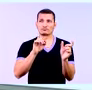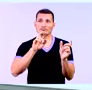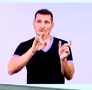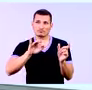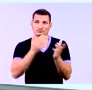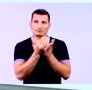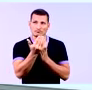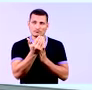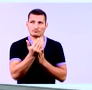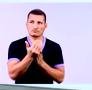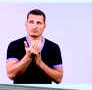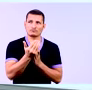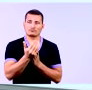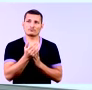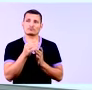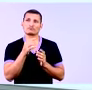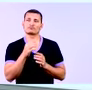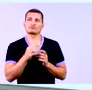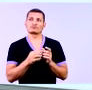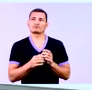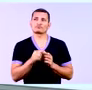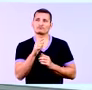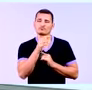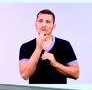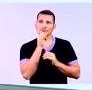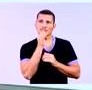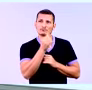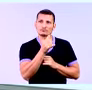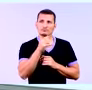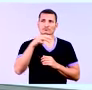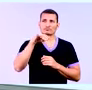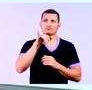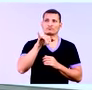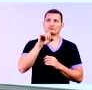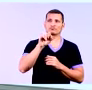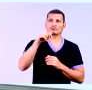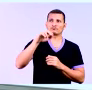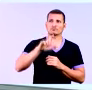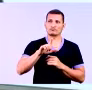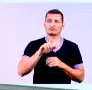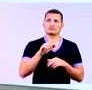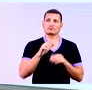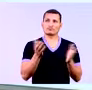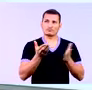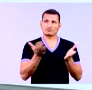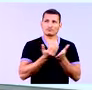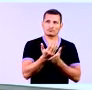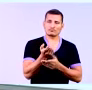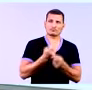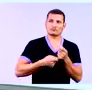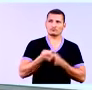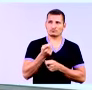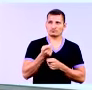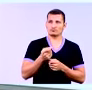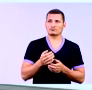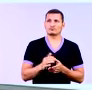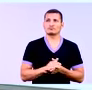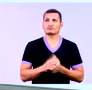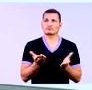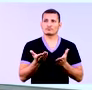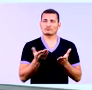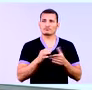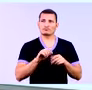naquele momento você informa por MySQL e diz, olha sistema agenciador, a partir desse momento começou a minha transação, a partir desse momento abre